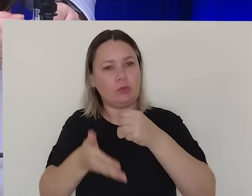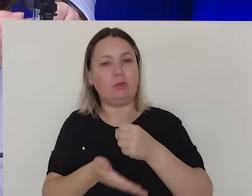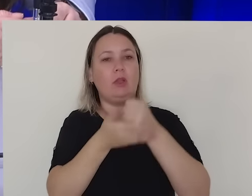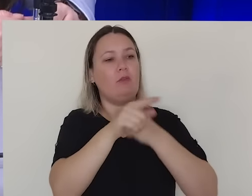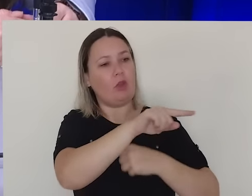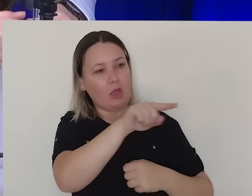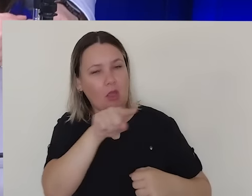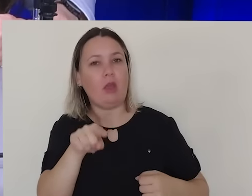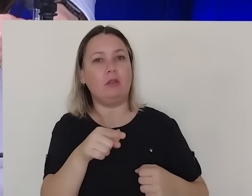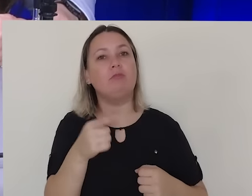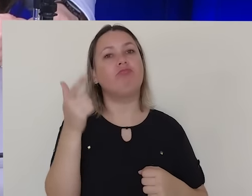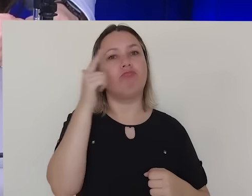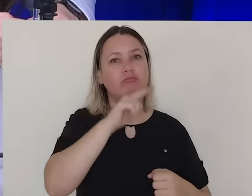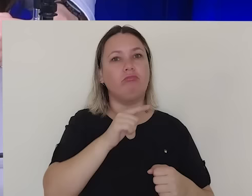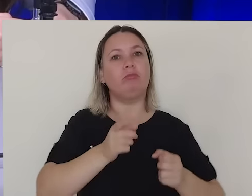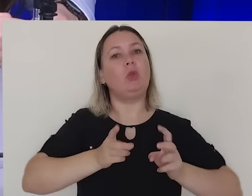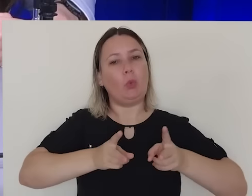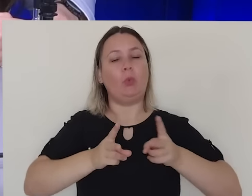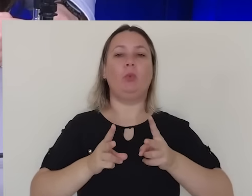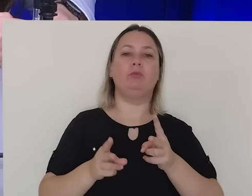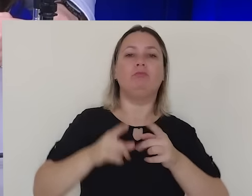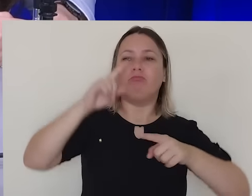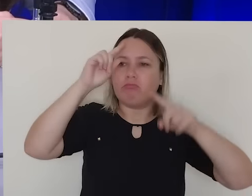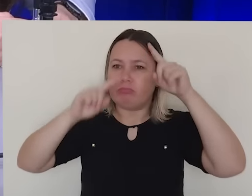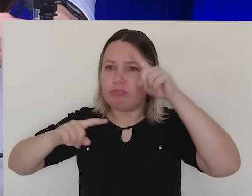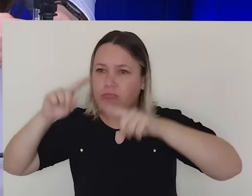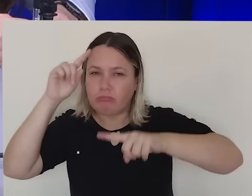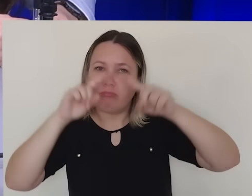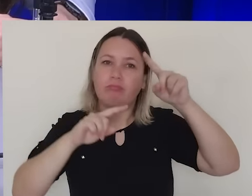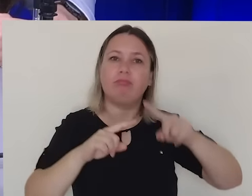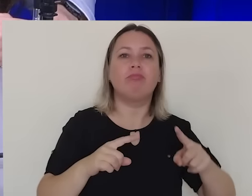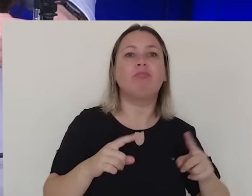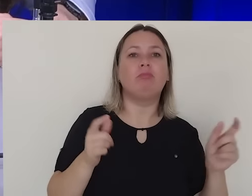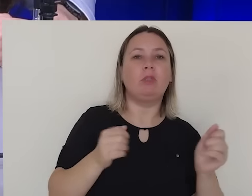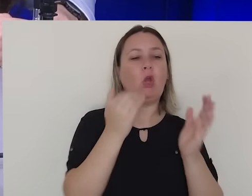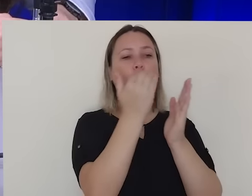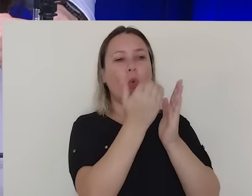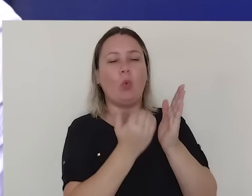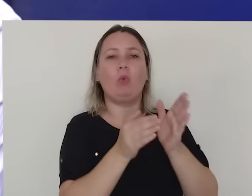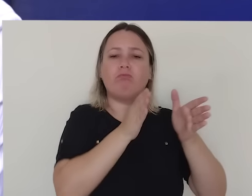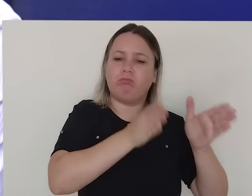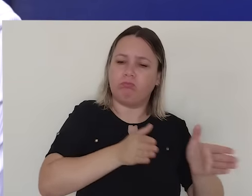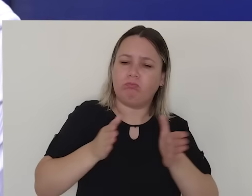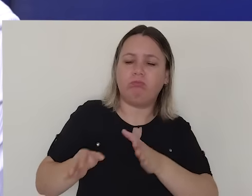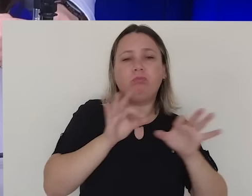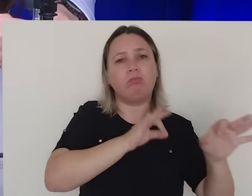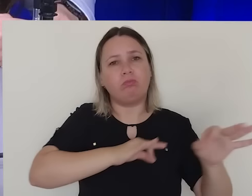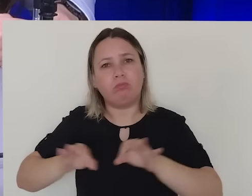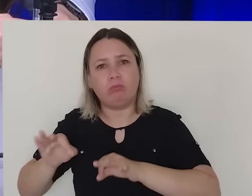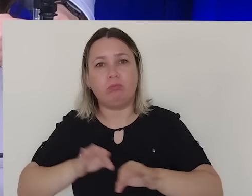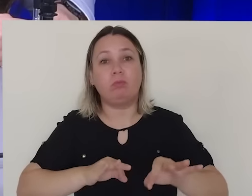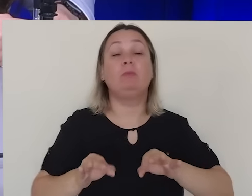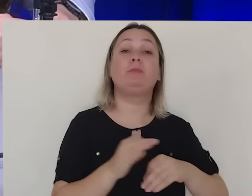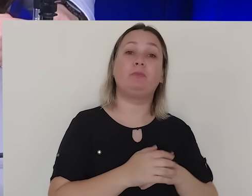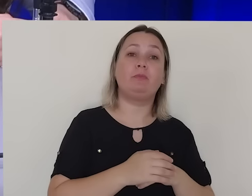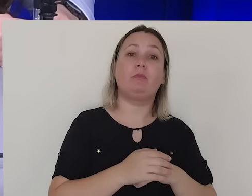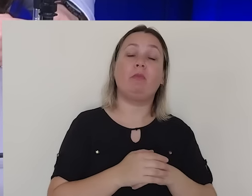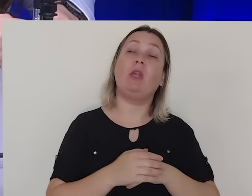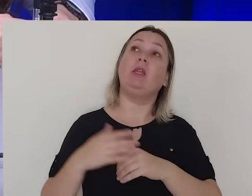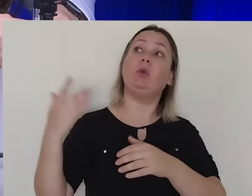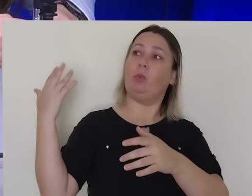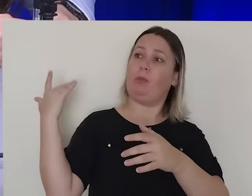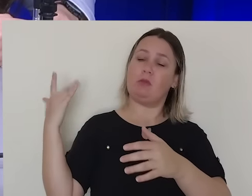basicamente conduz os trabalhos né mas não é quem executa né os trabalhos estão de fato nos grupos né que estão acontecendo e nessa jornada nossa né